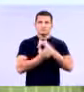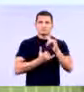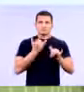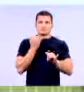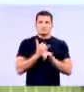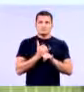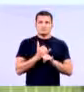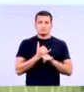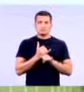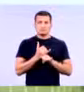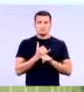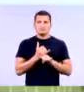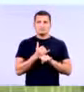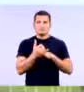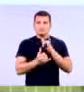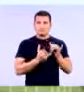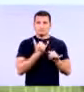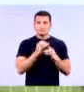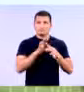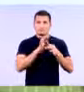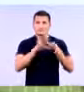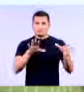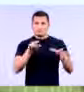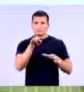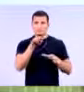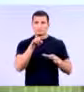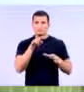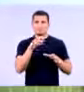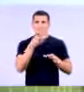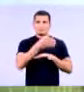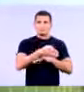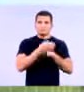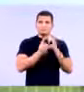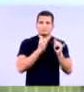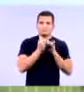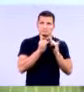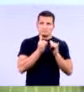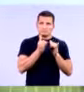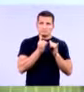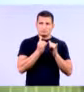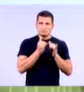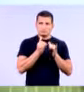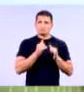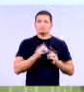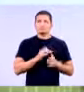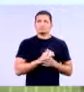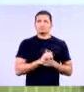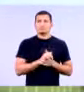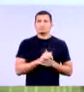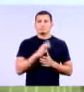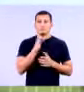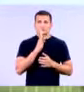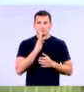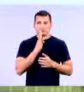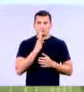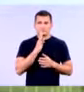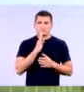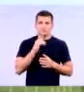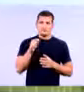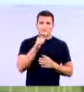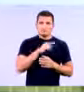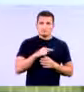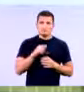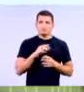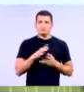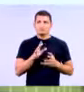A internet permite você buscar informações, não permite você construir conhecimento. Conhecimento você vai construir com